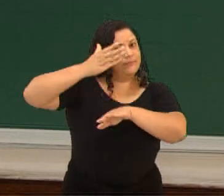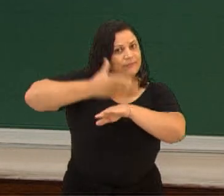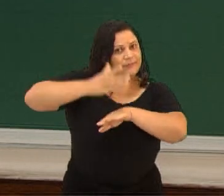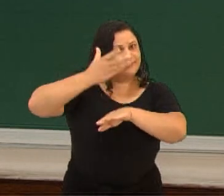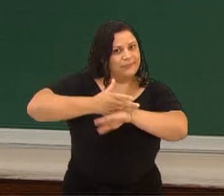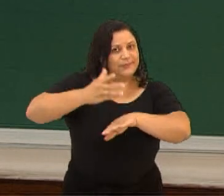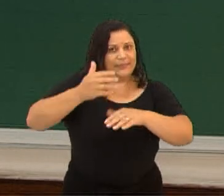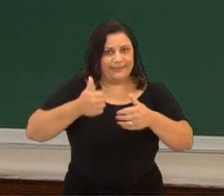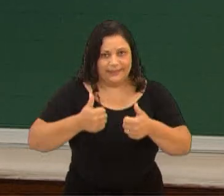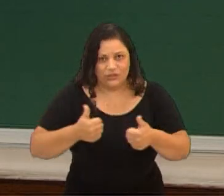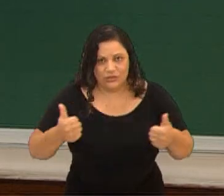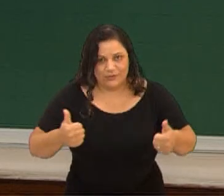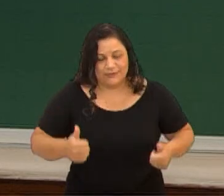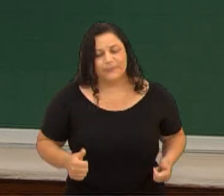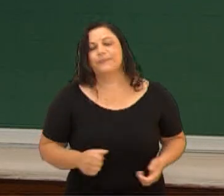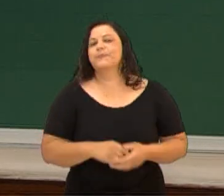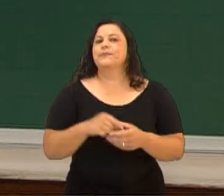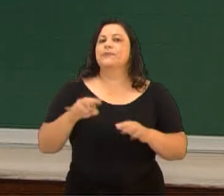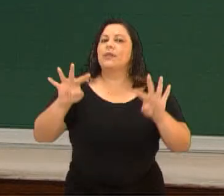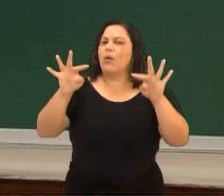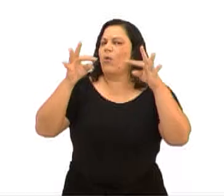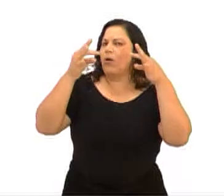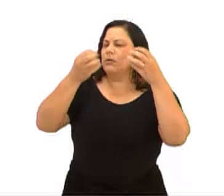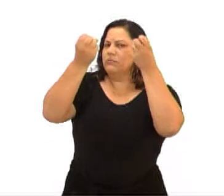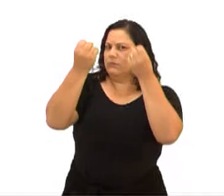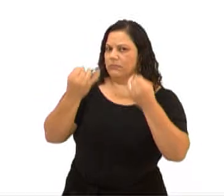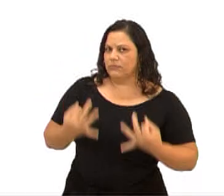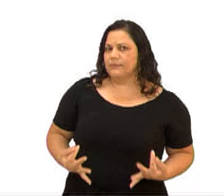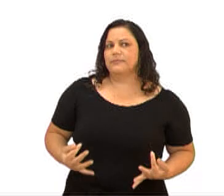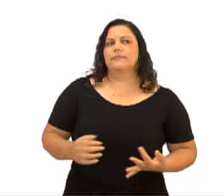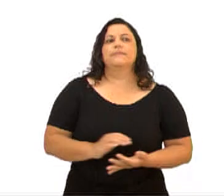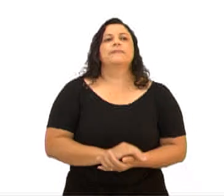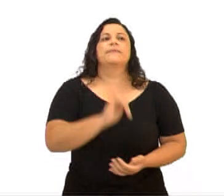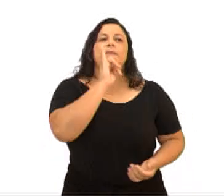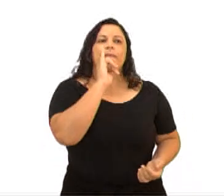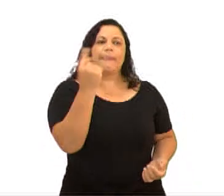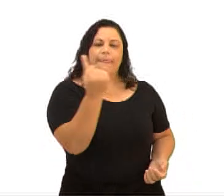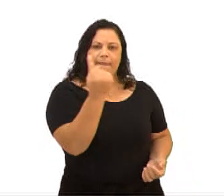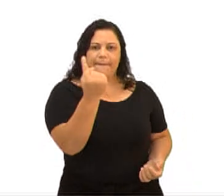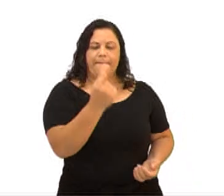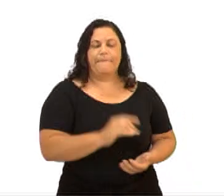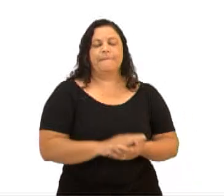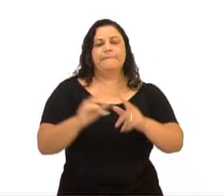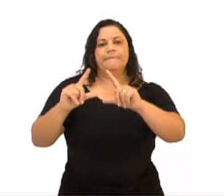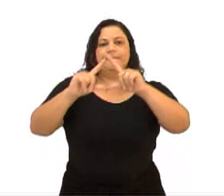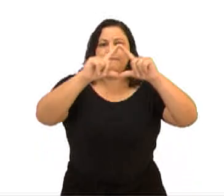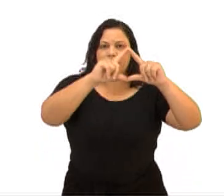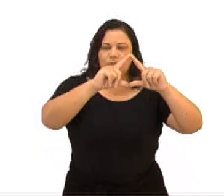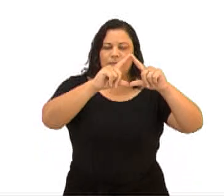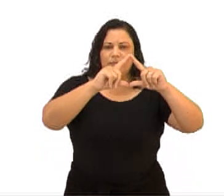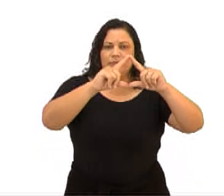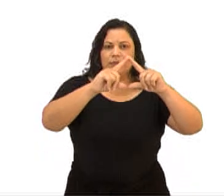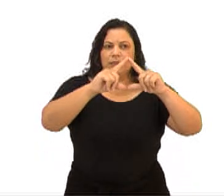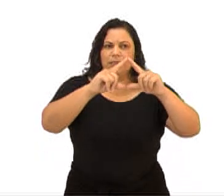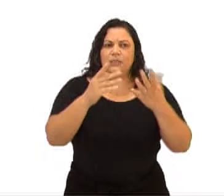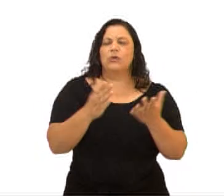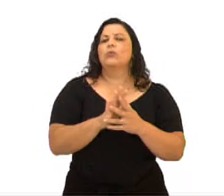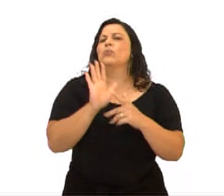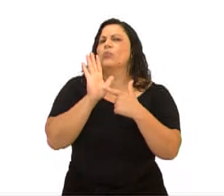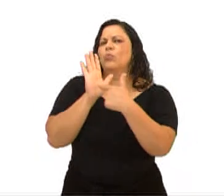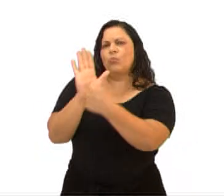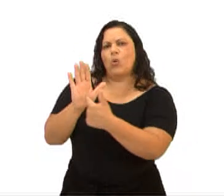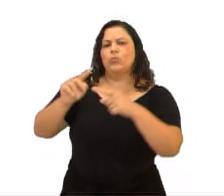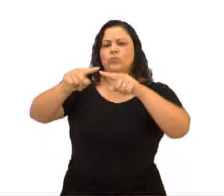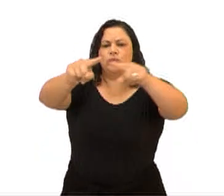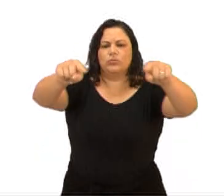presta bem atenção na explicação da prof. Exemplo 1. O triângulo a seguir representa um terreno